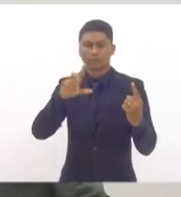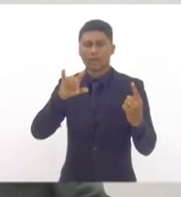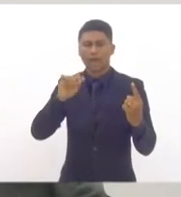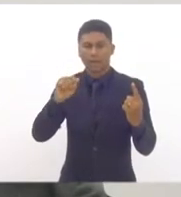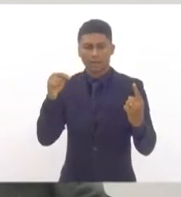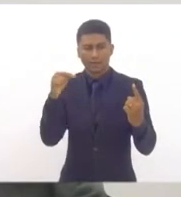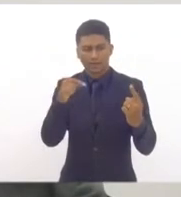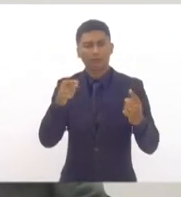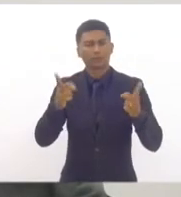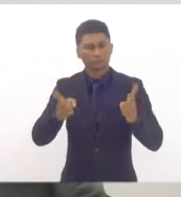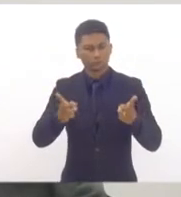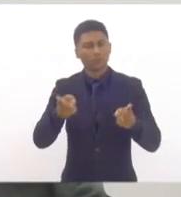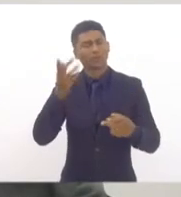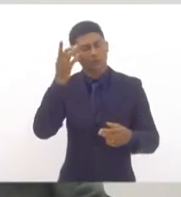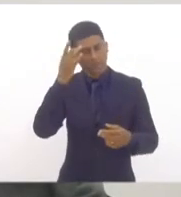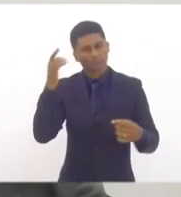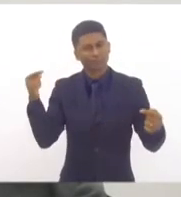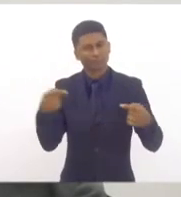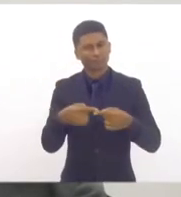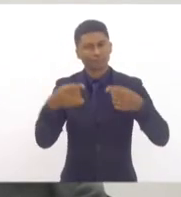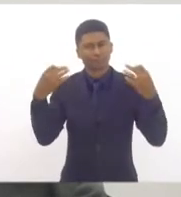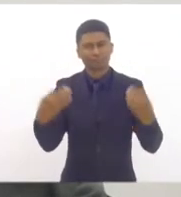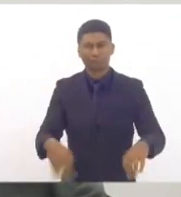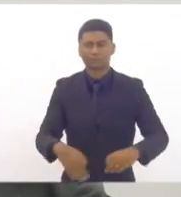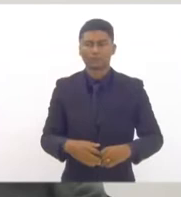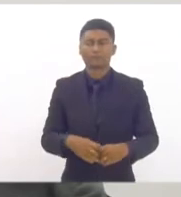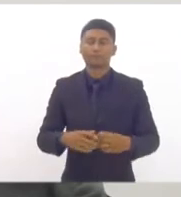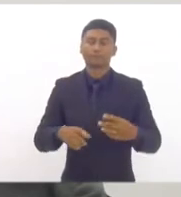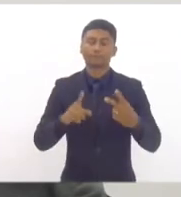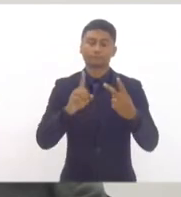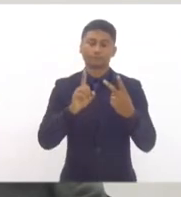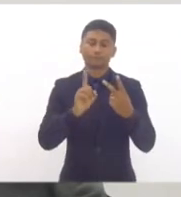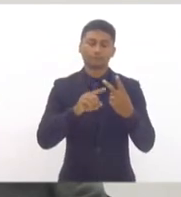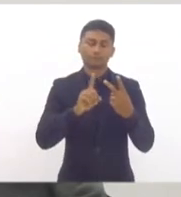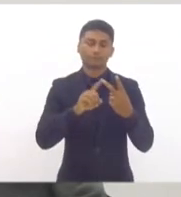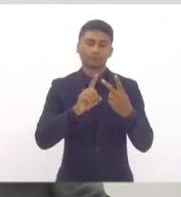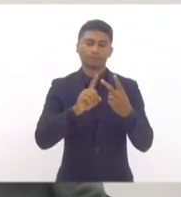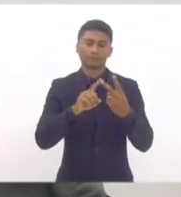dar continuidade a esse trabalho. Da mesma forma,